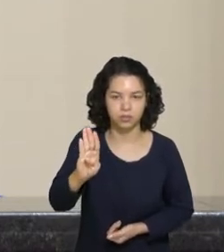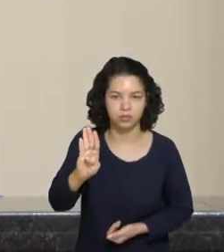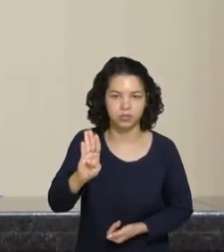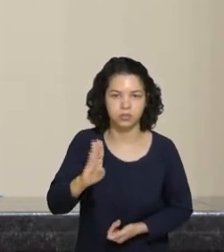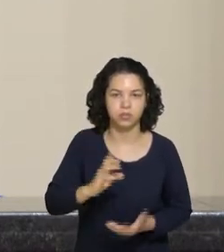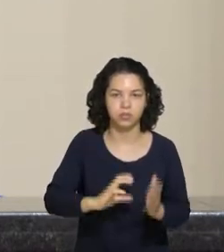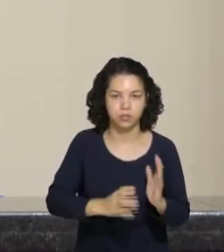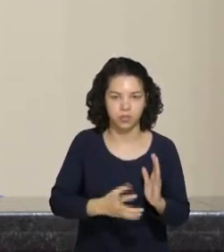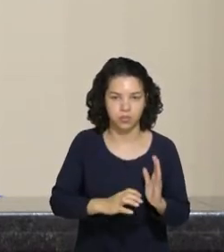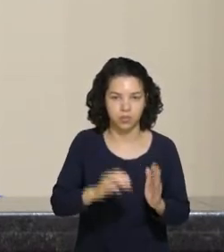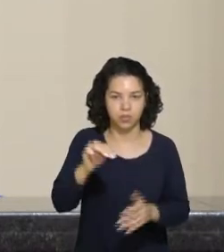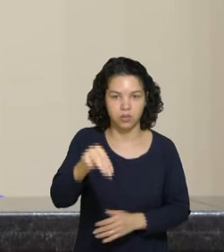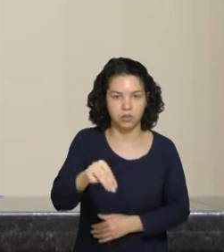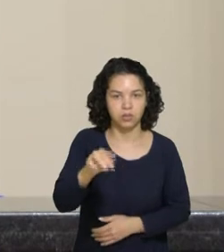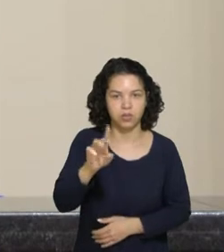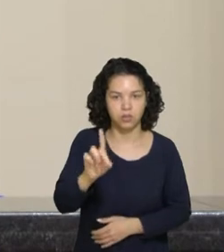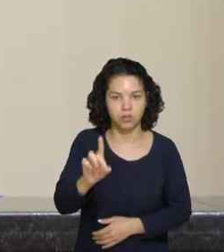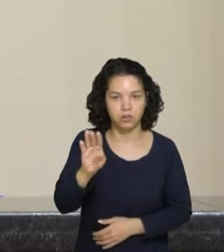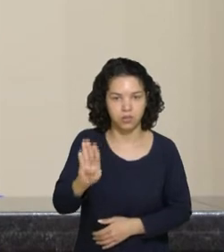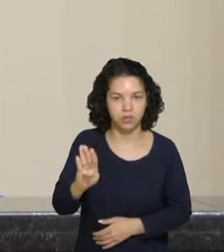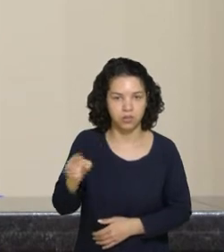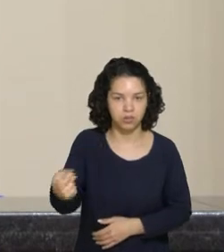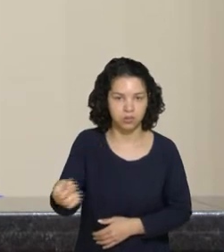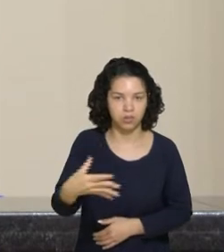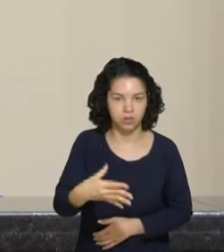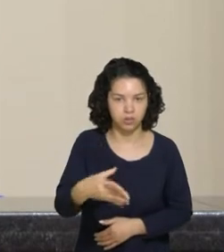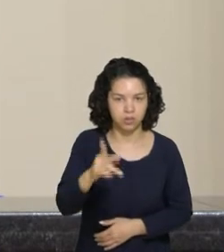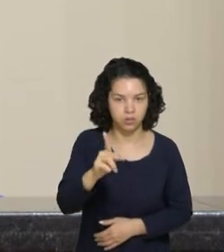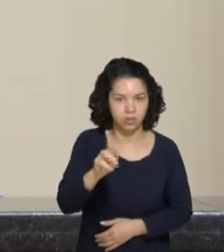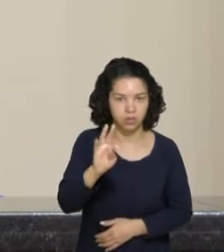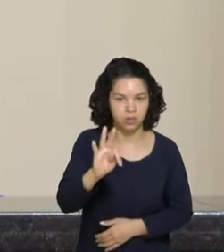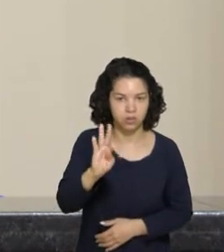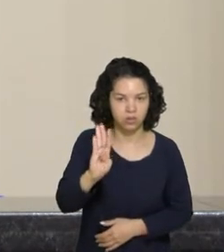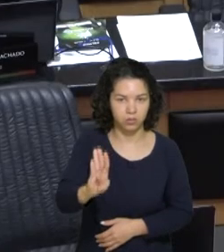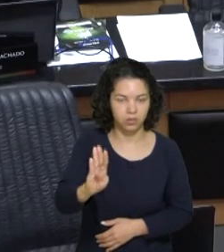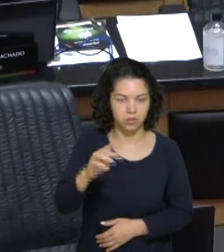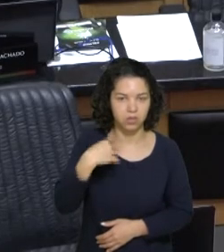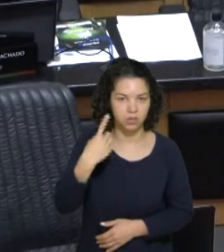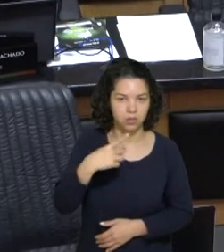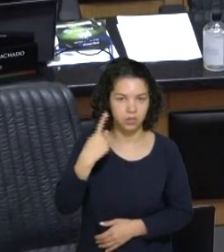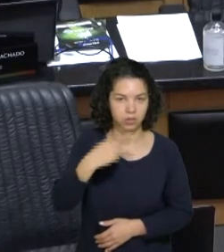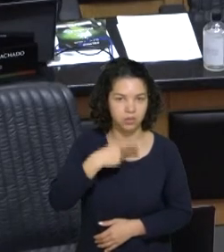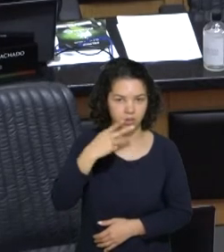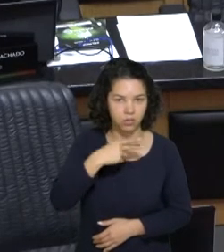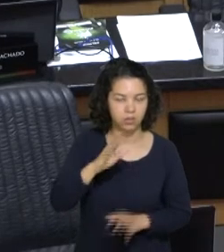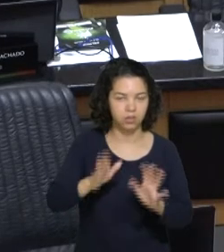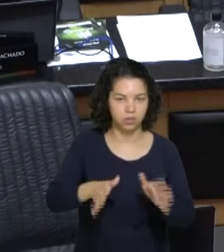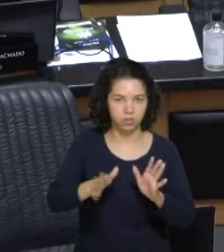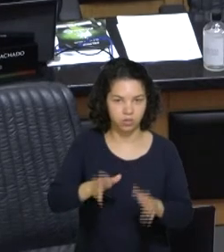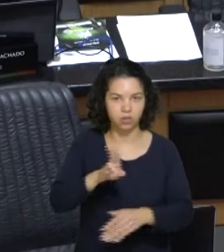Bloco MDB Novo, PTB, o deputado Ken já usou a palavra.